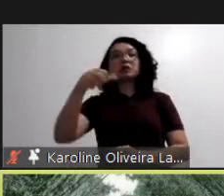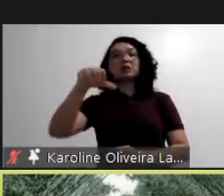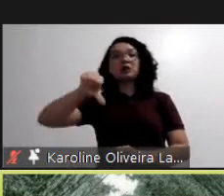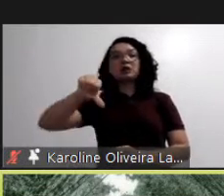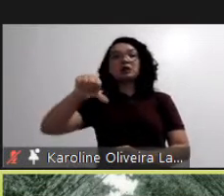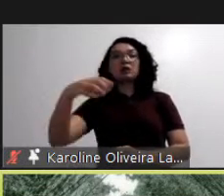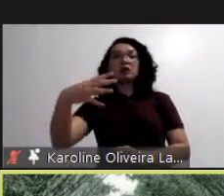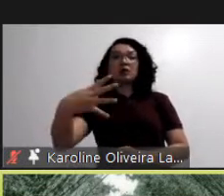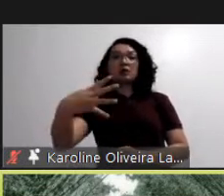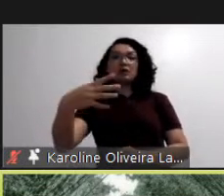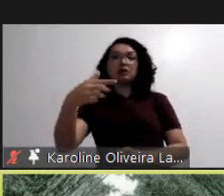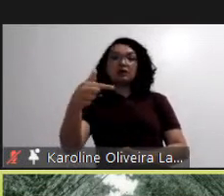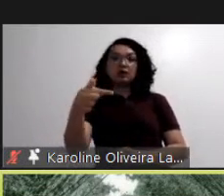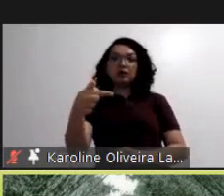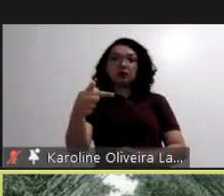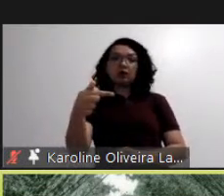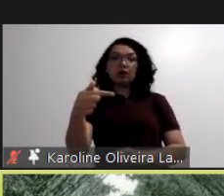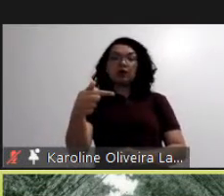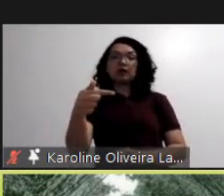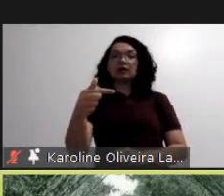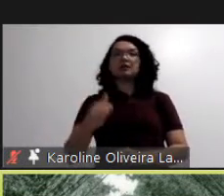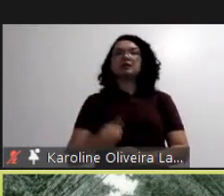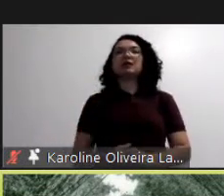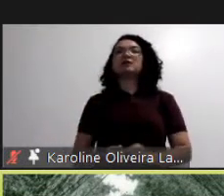muito legal, né?